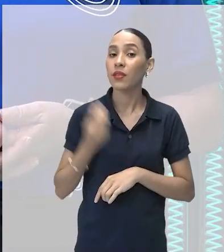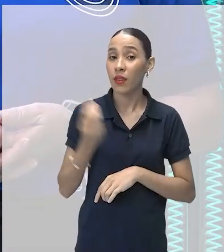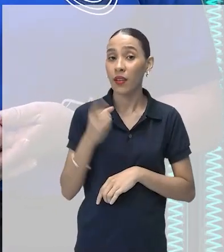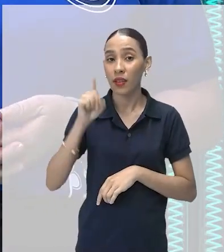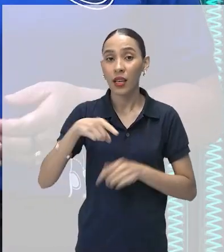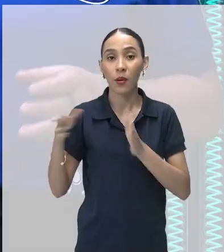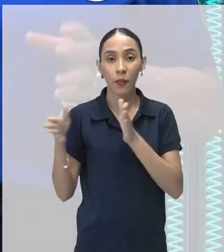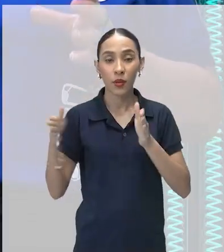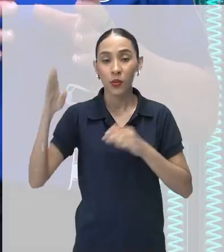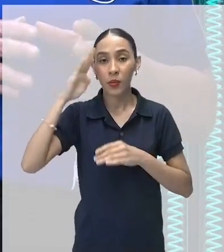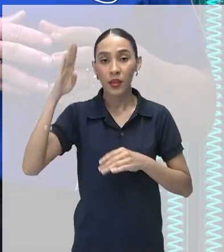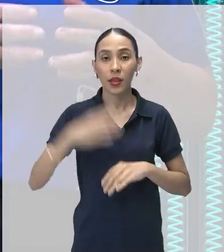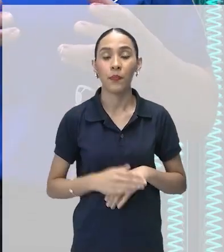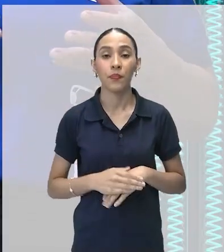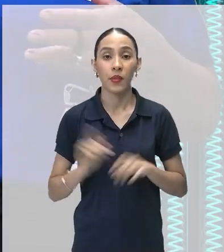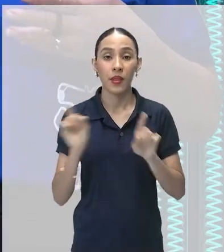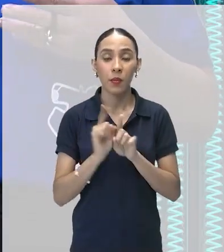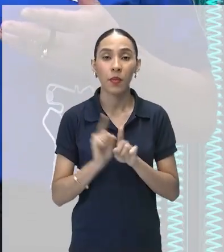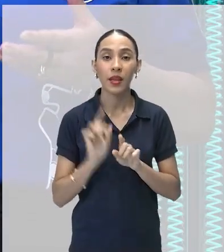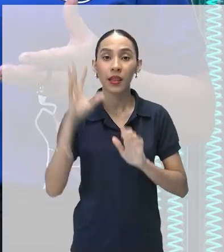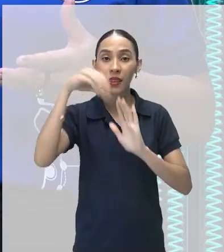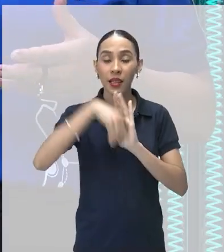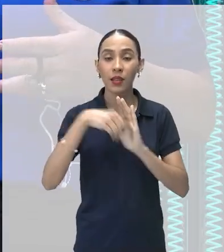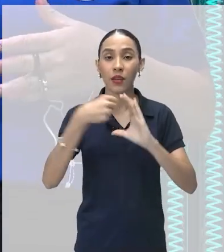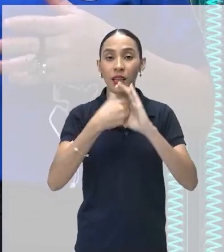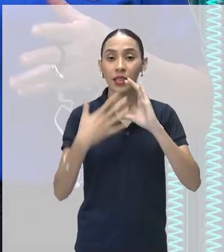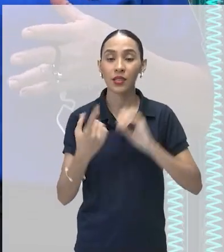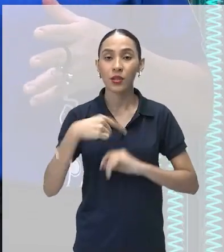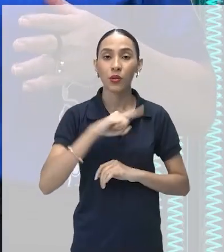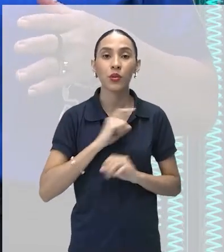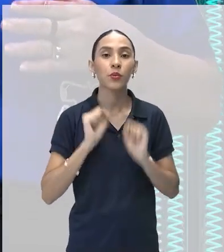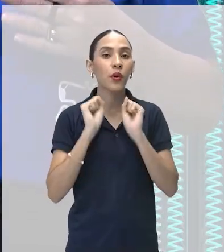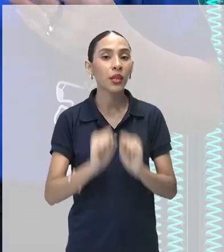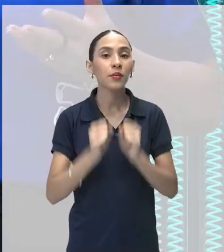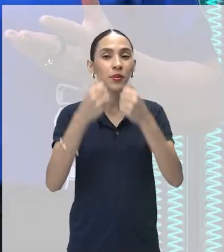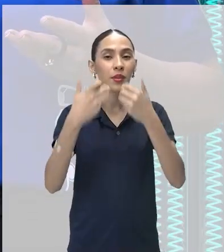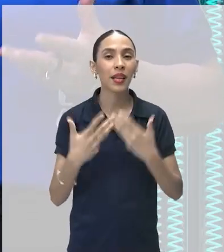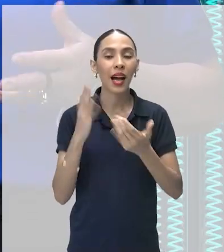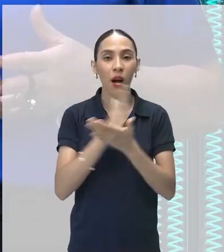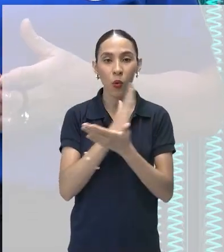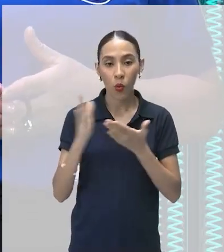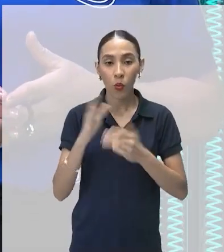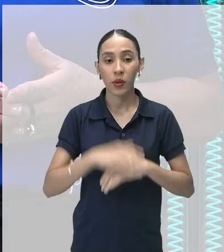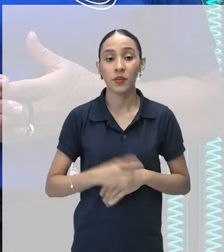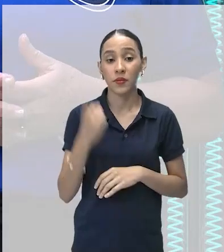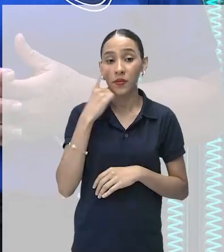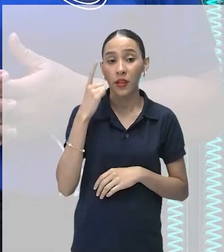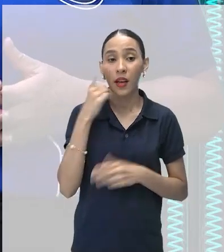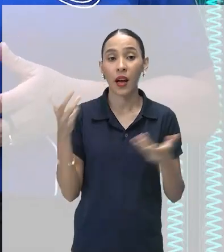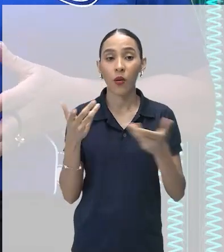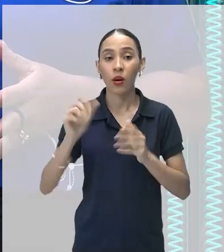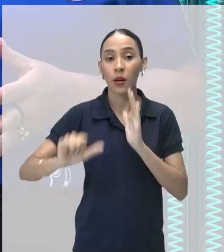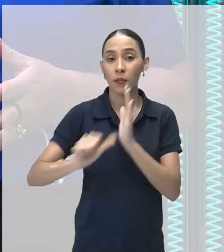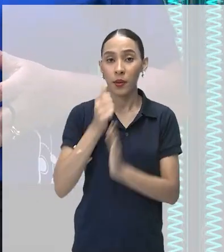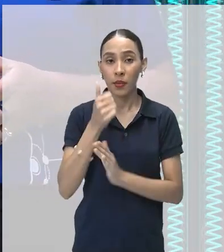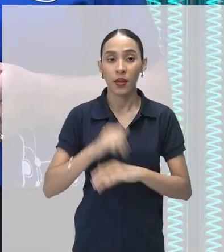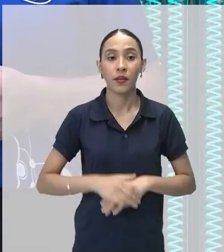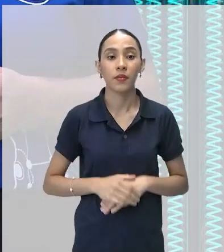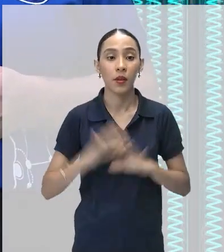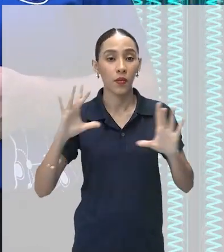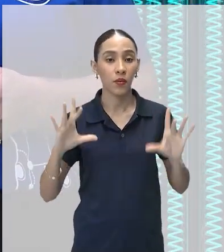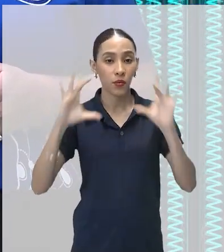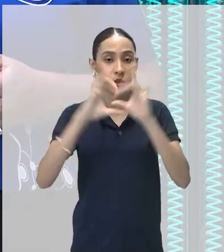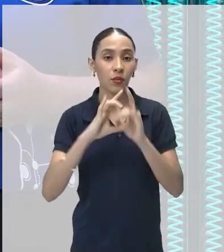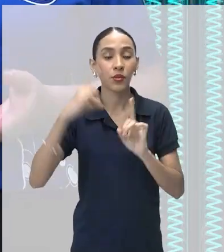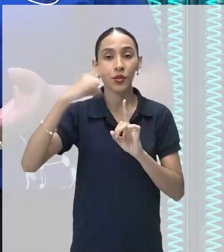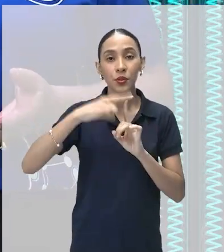ditadura militar. E dentro dessas características, nós podemos citar algumas. Vamos ver? A primeira, fusão